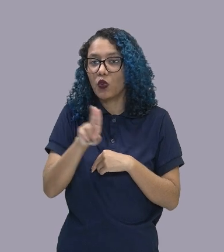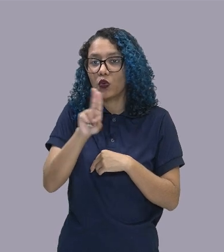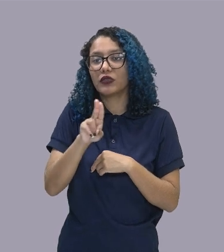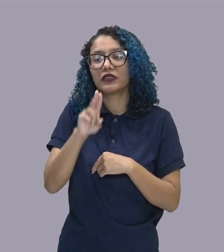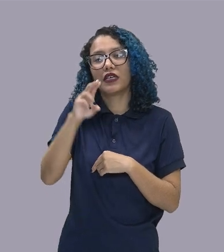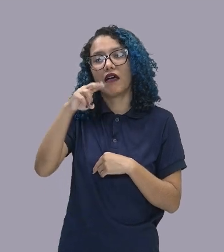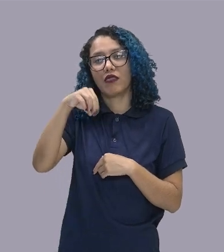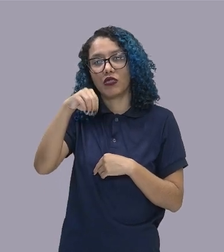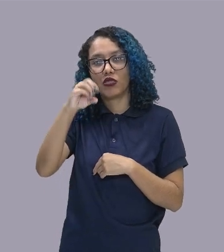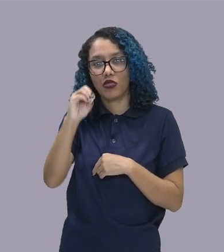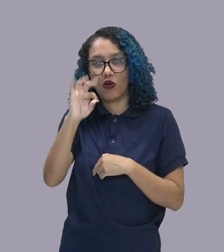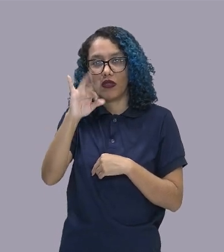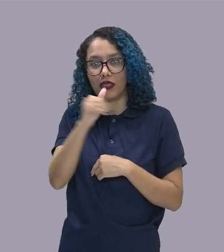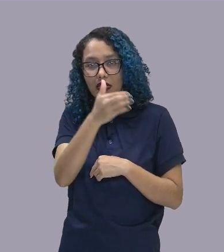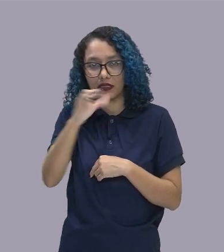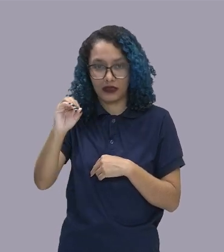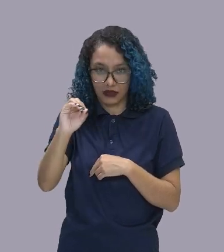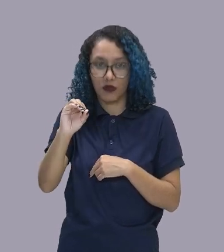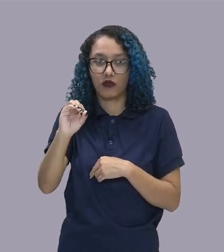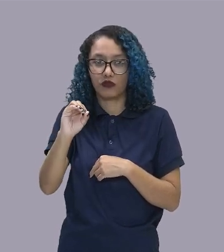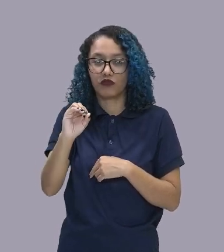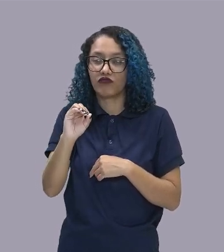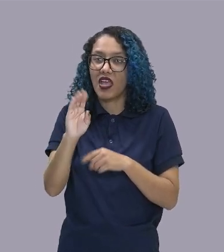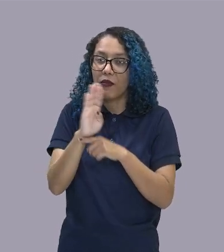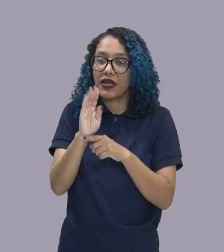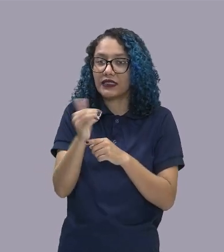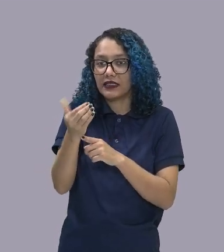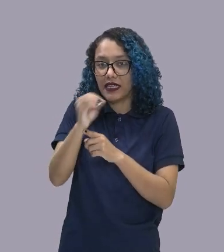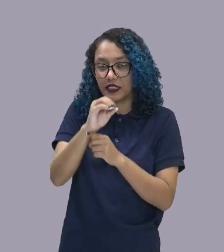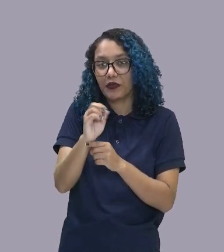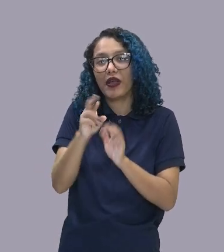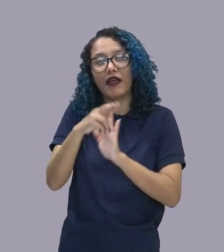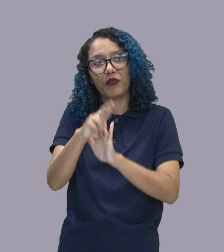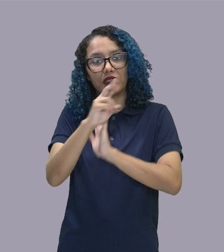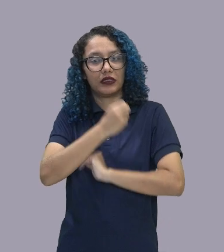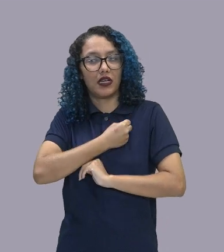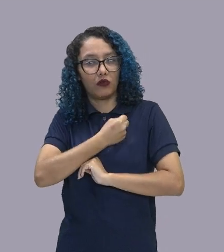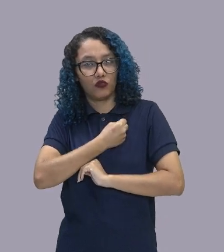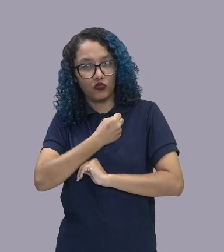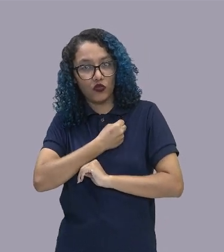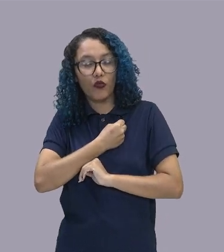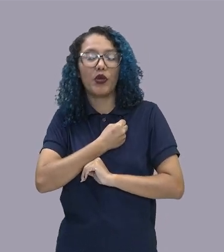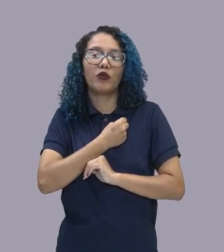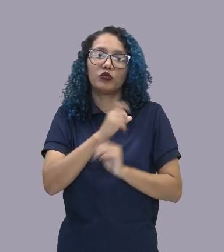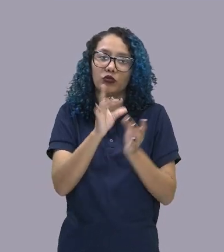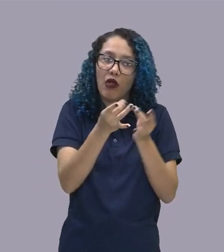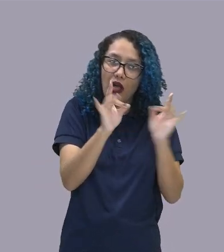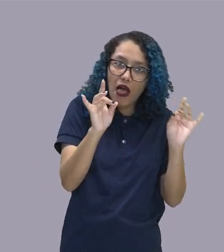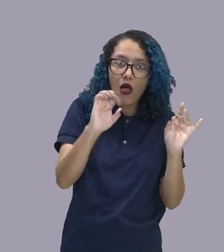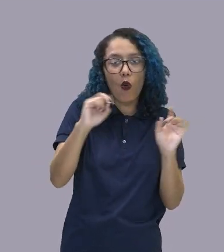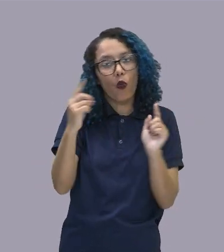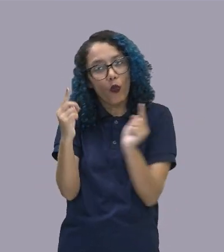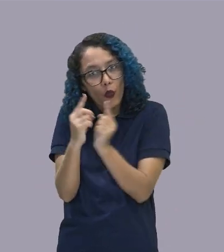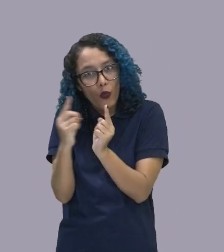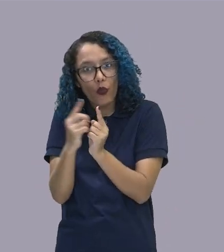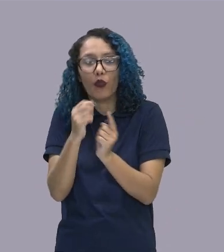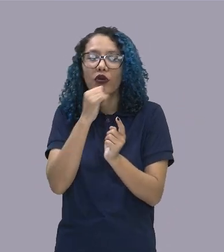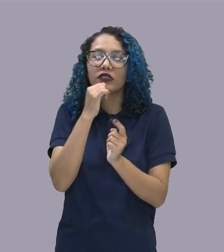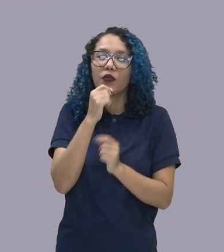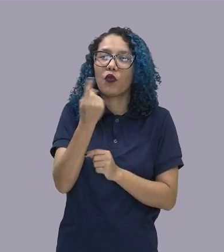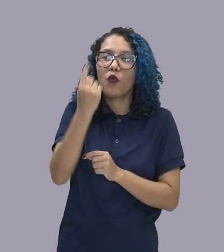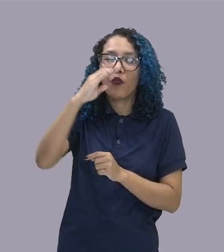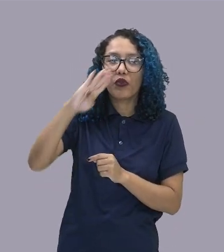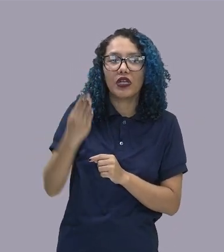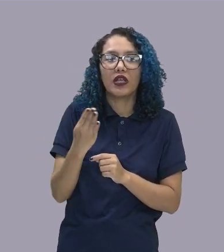potência de base 10 para representar números muito grandes ou muito pequenos. Por exemplo, 1 bilhão pode ser escrito